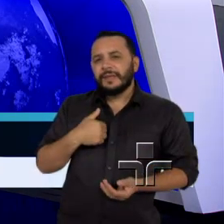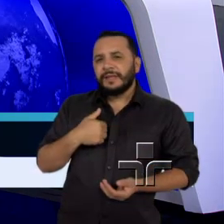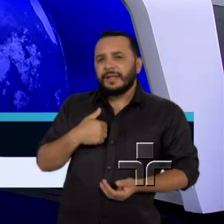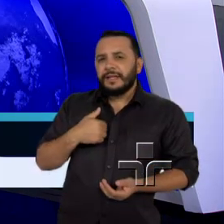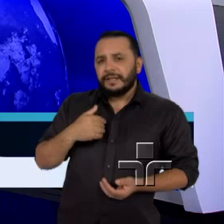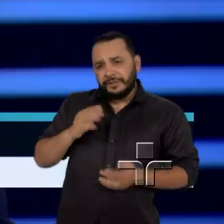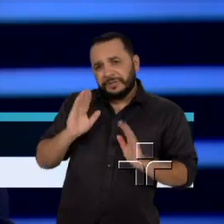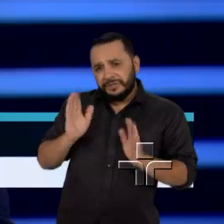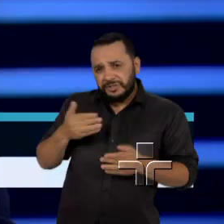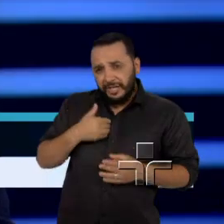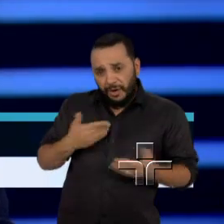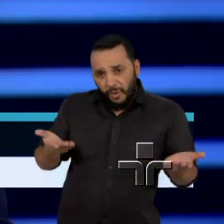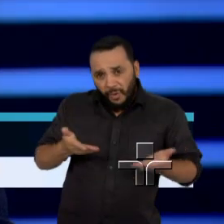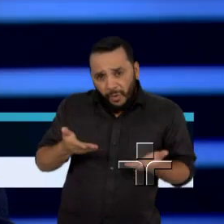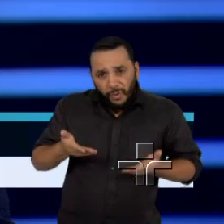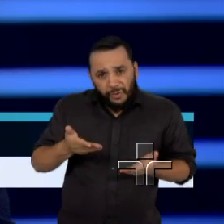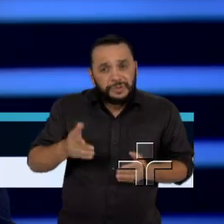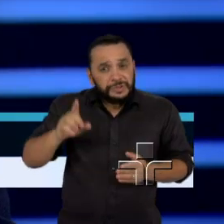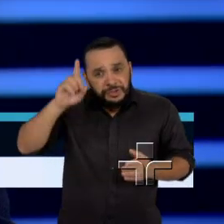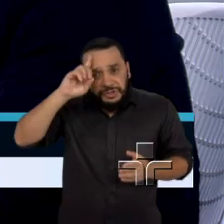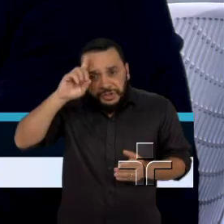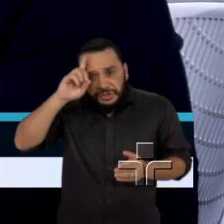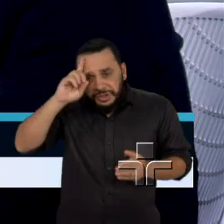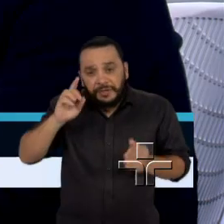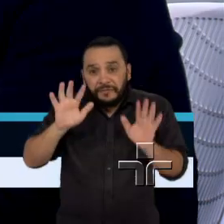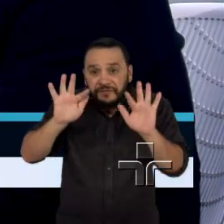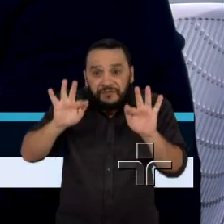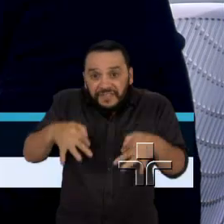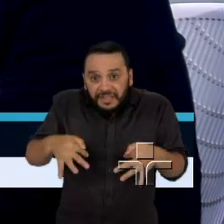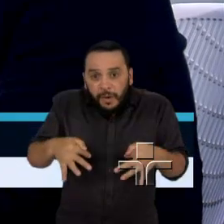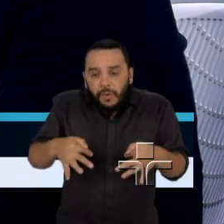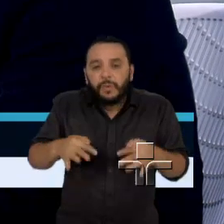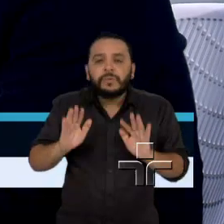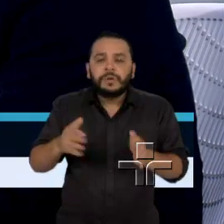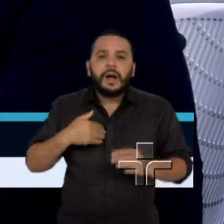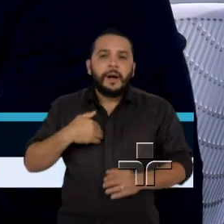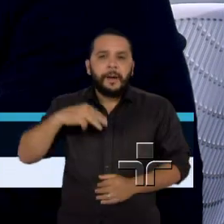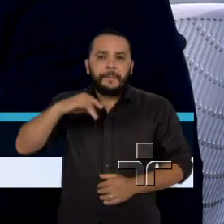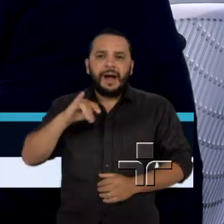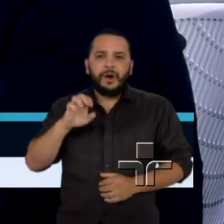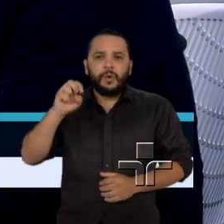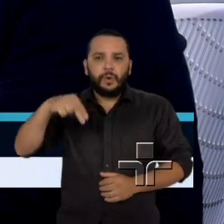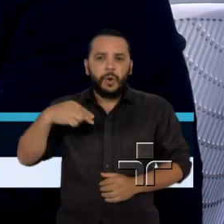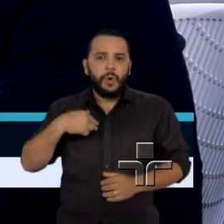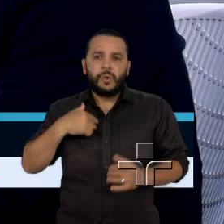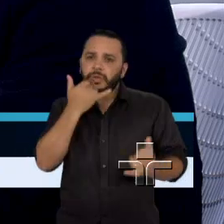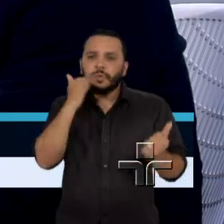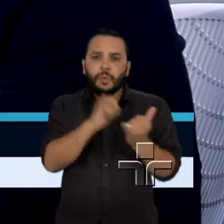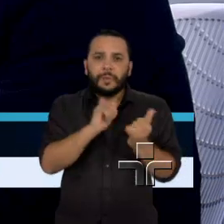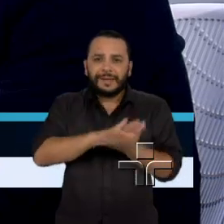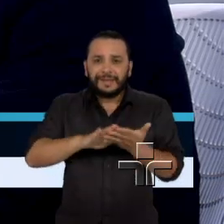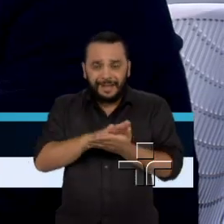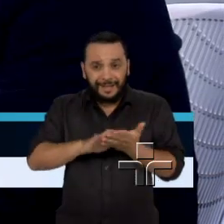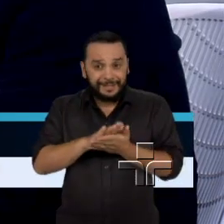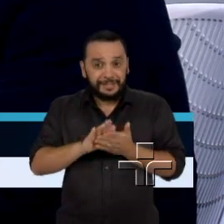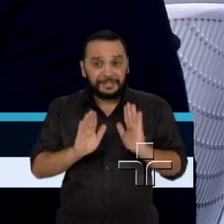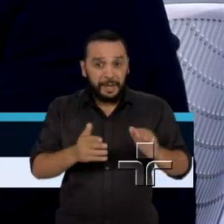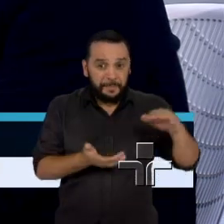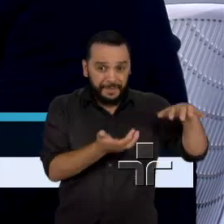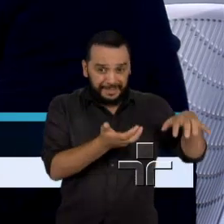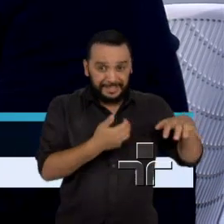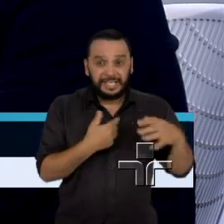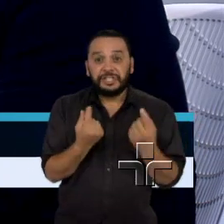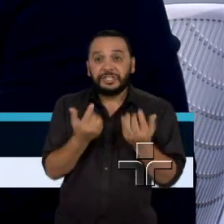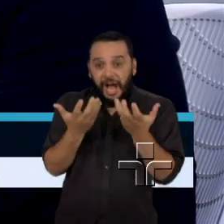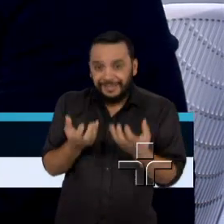sem as desculpas do presidente da França, Emmanuel Macron, o porta-voz informou que o governo vai aceitar o dinheiro do G7. Mais uma vez o